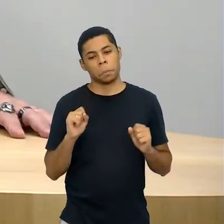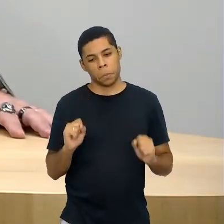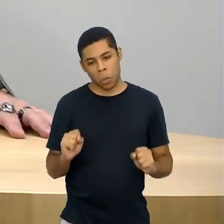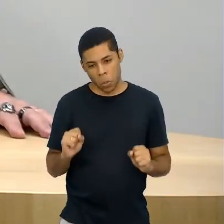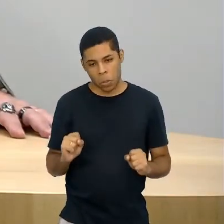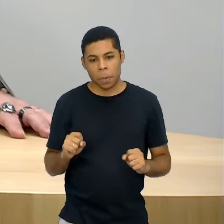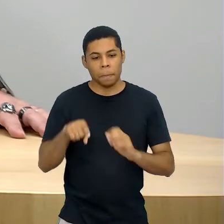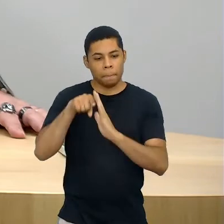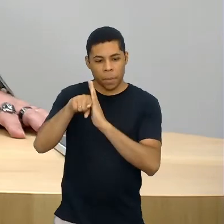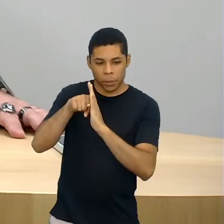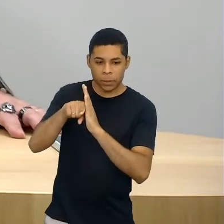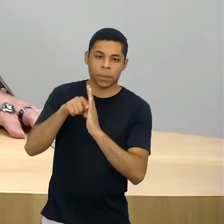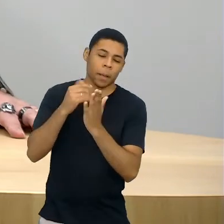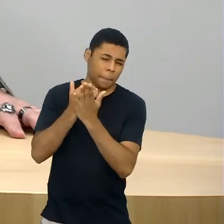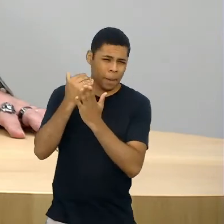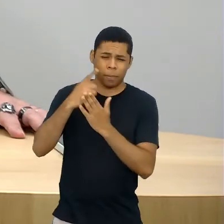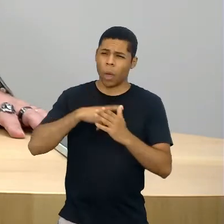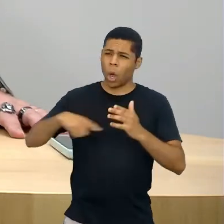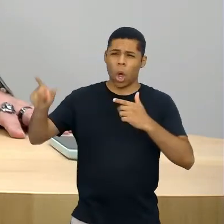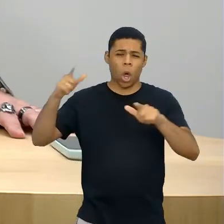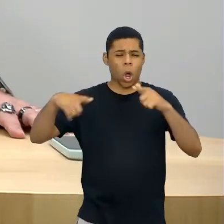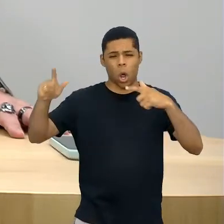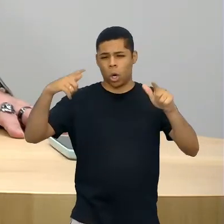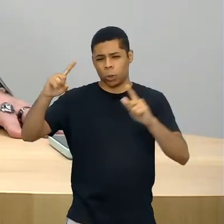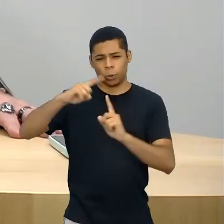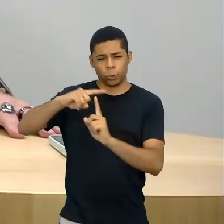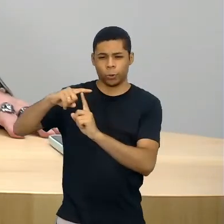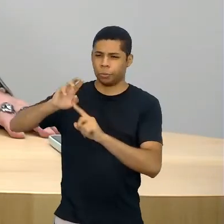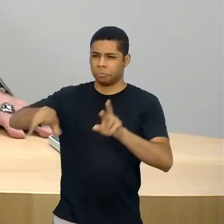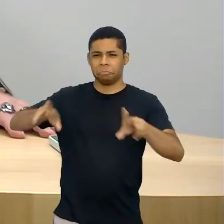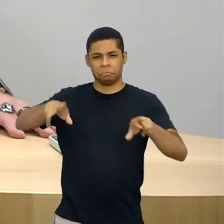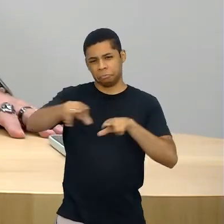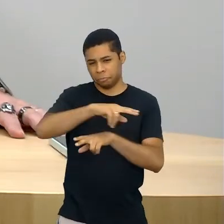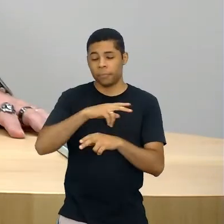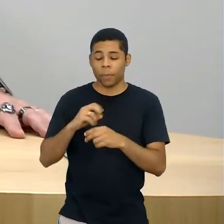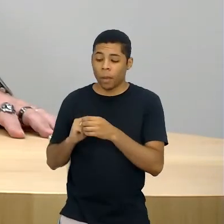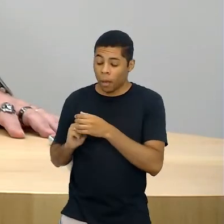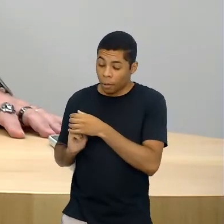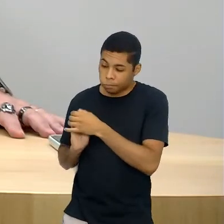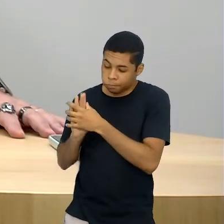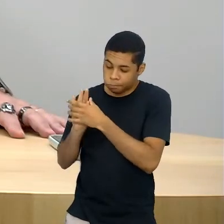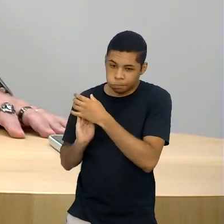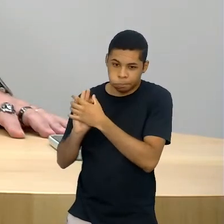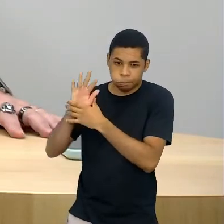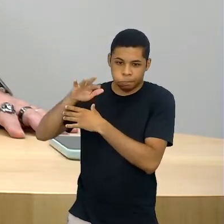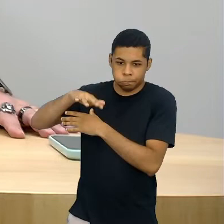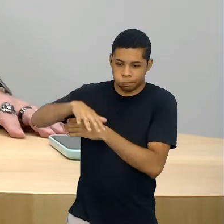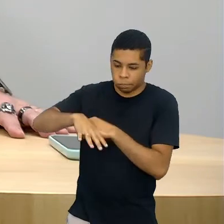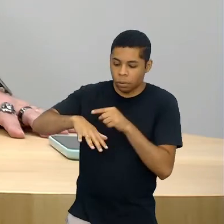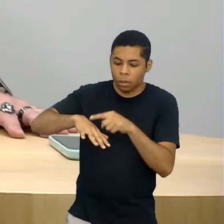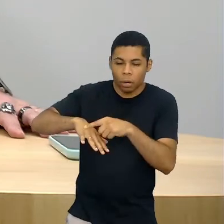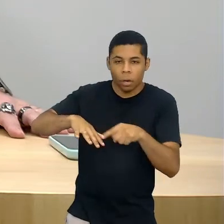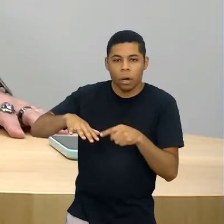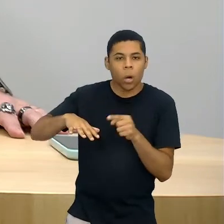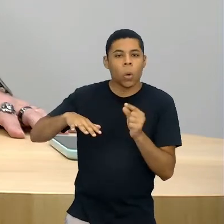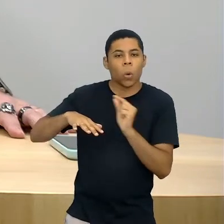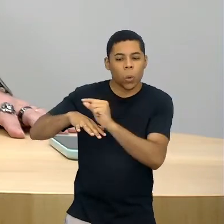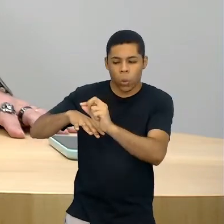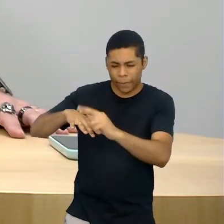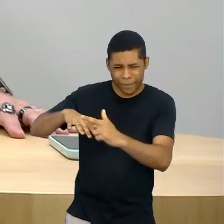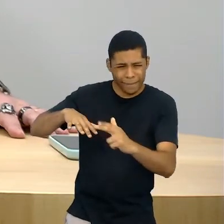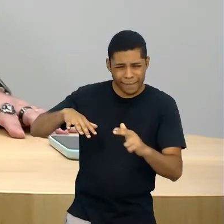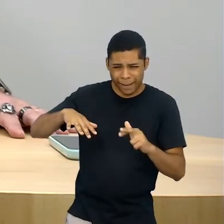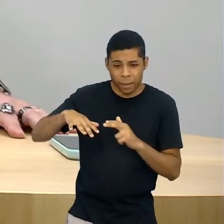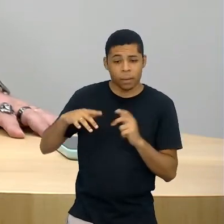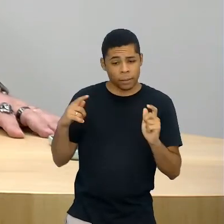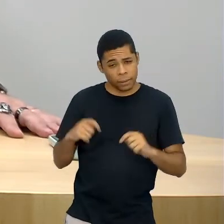né, pesquisar que tem outros tipos de rochas vulcânicas aí extrusivas, né, como também nós vamos ter aqui outros